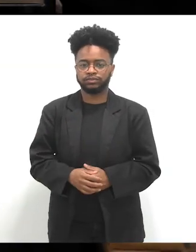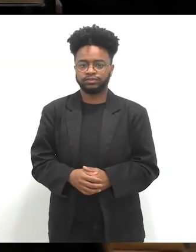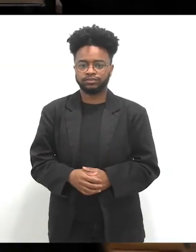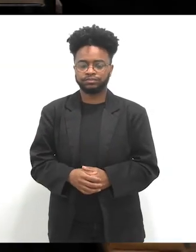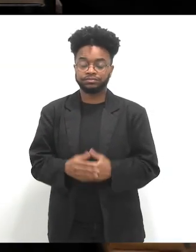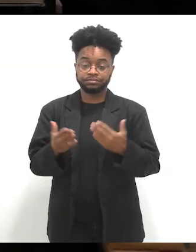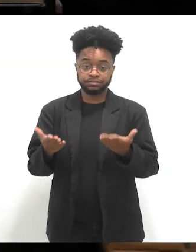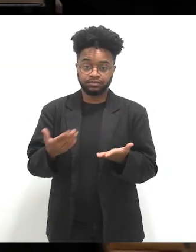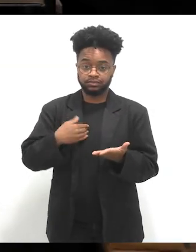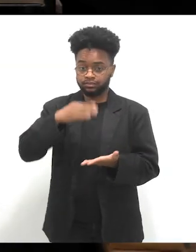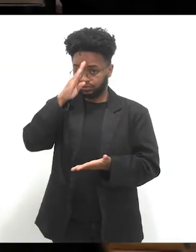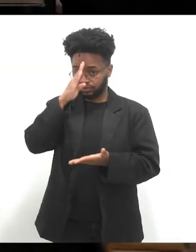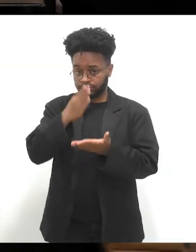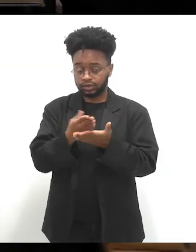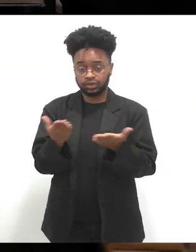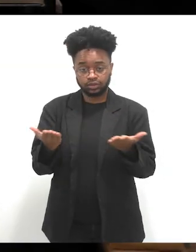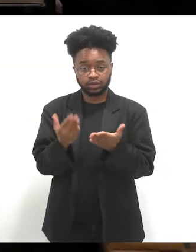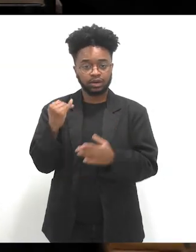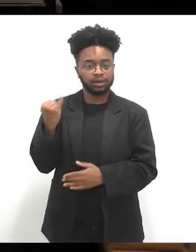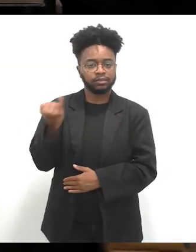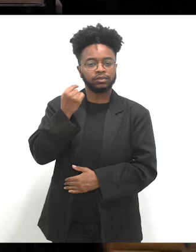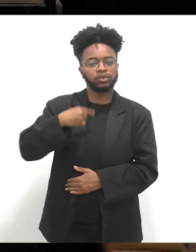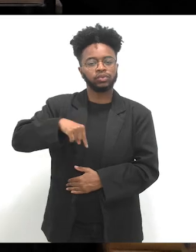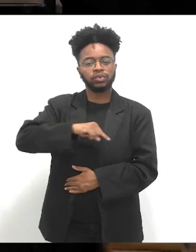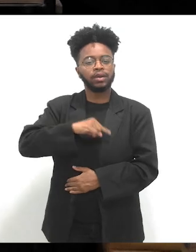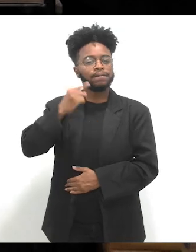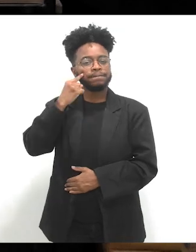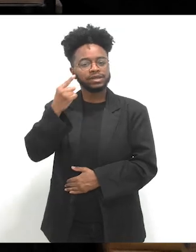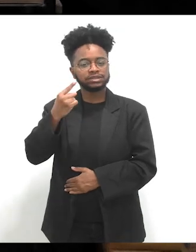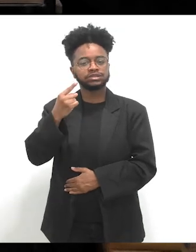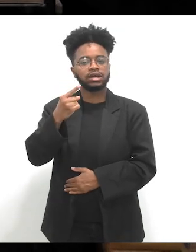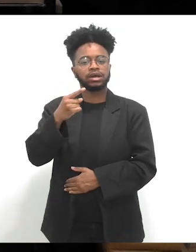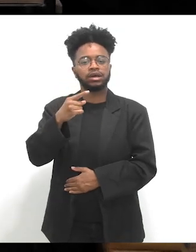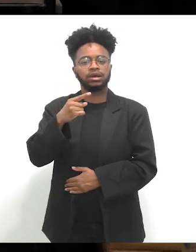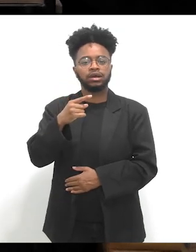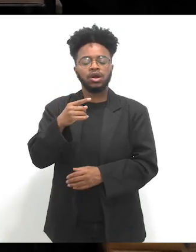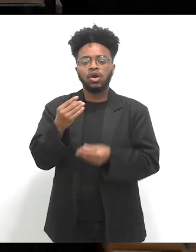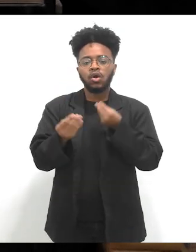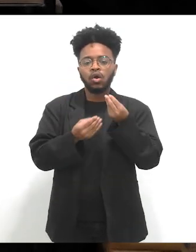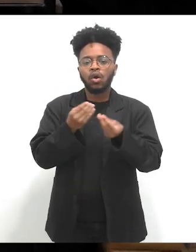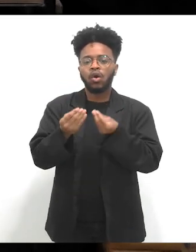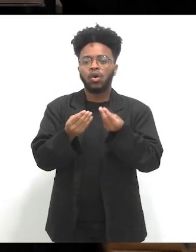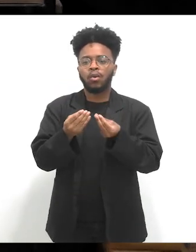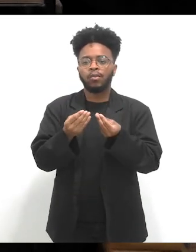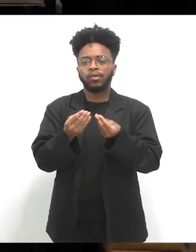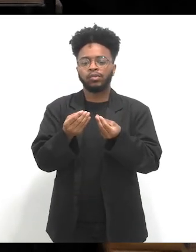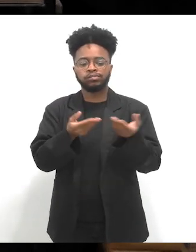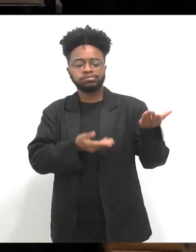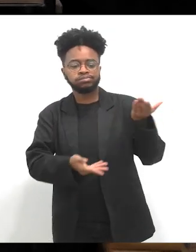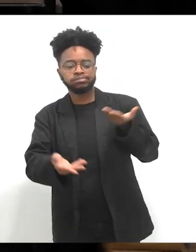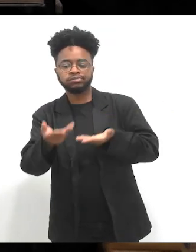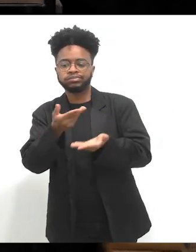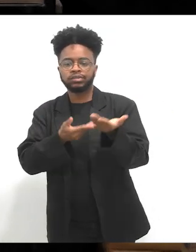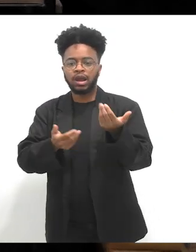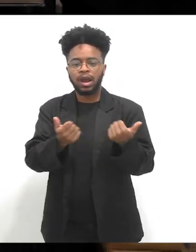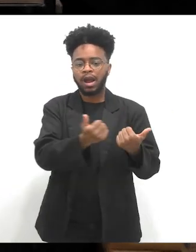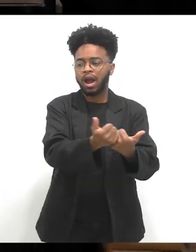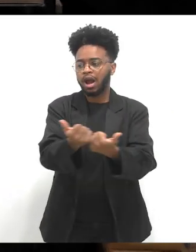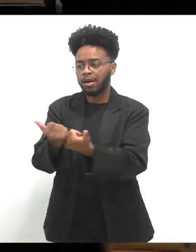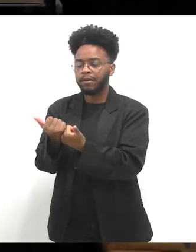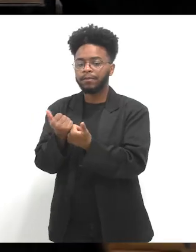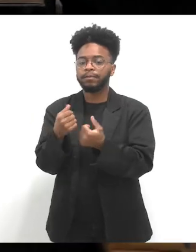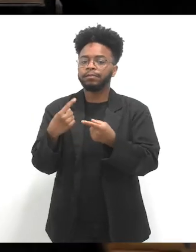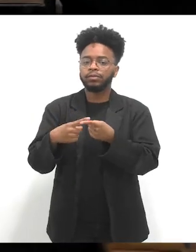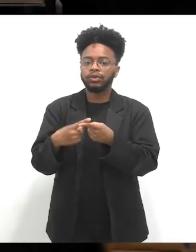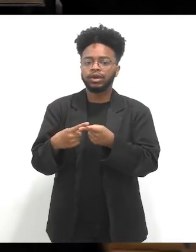que cada vez mais é mais importante a gente pensar num multilateralismo mesmo e de alguma forma conseguir que